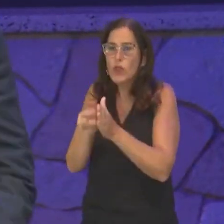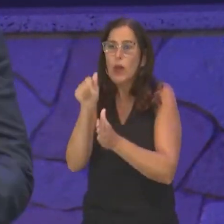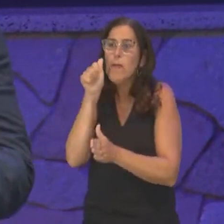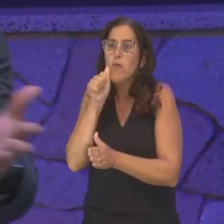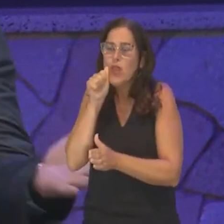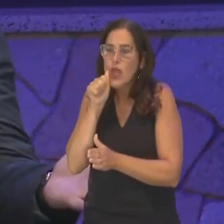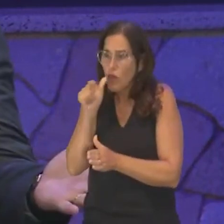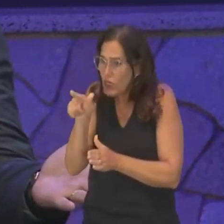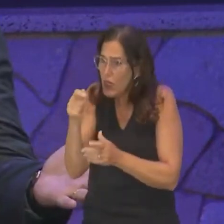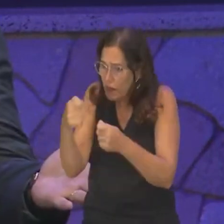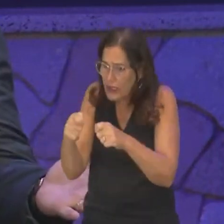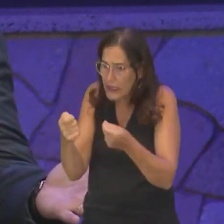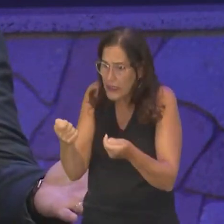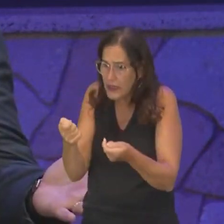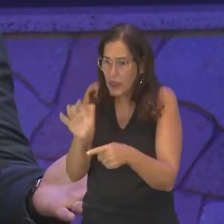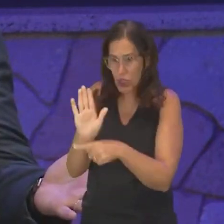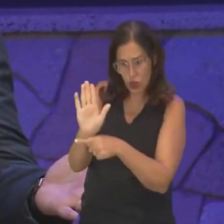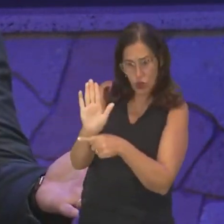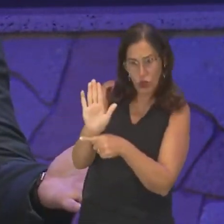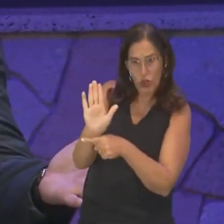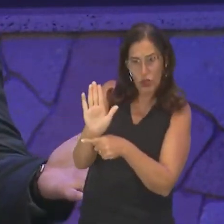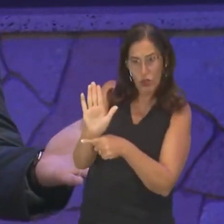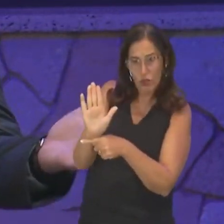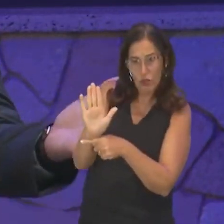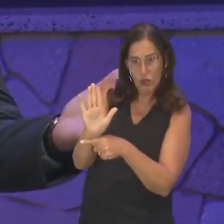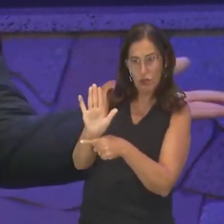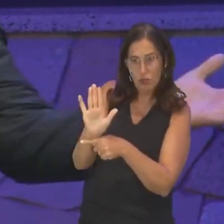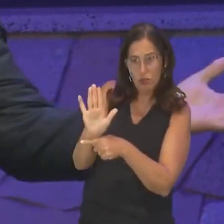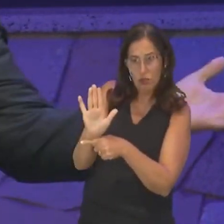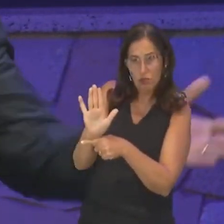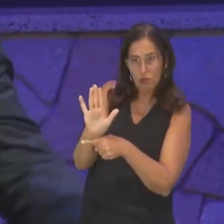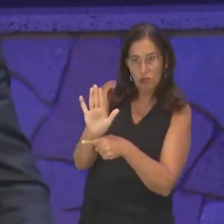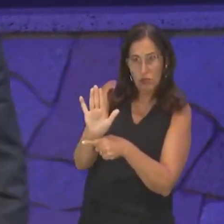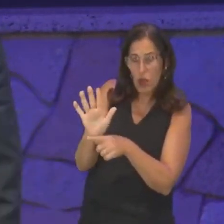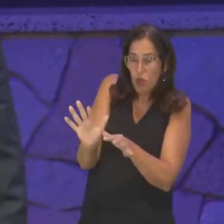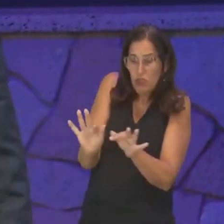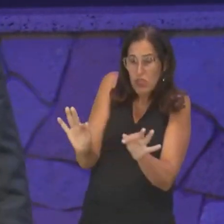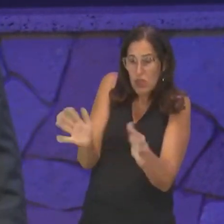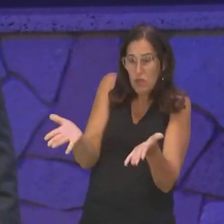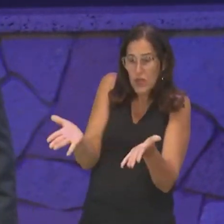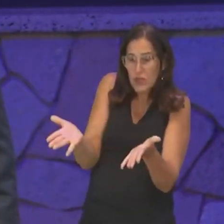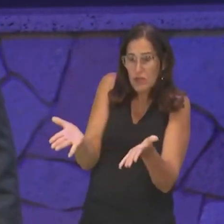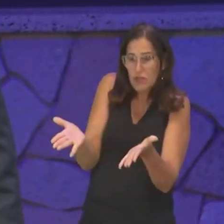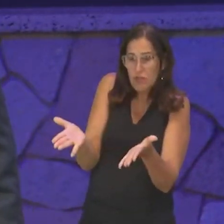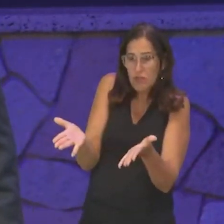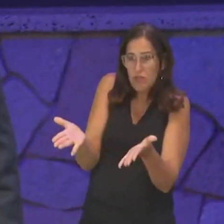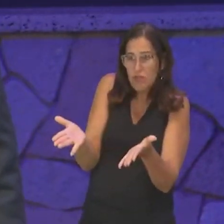mulher: você precisa de alguma ajuda? Era o mínimo que eu podia fazer.